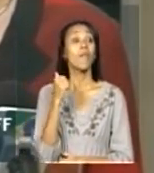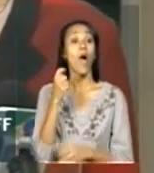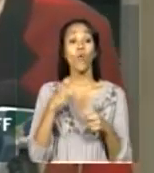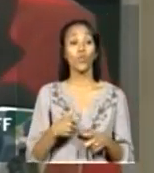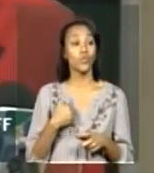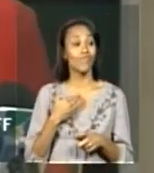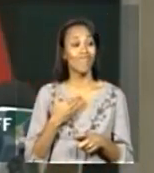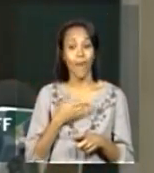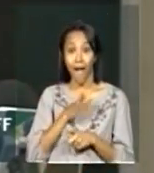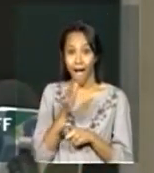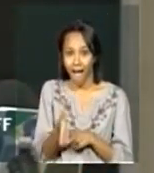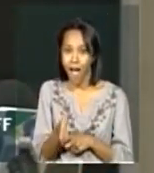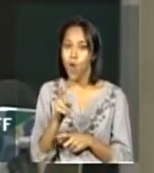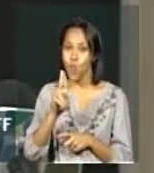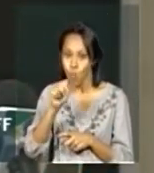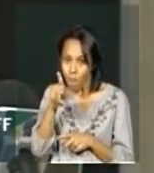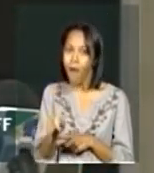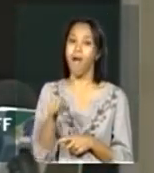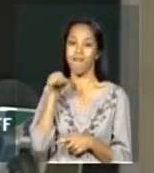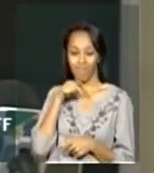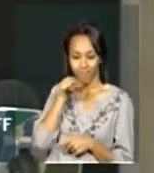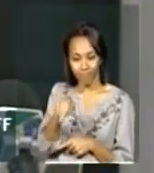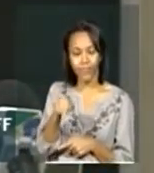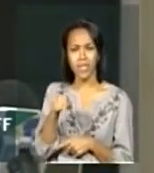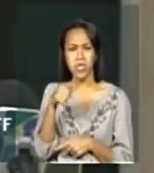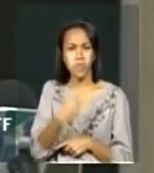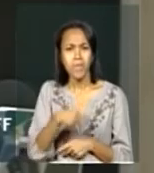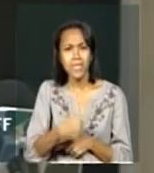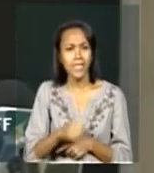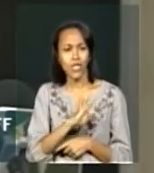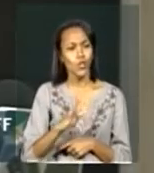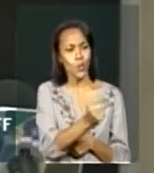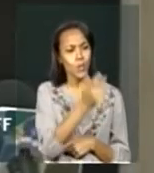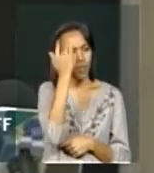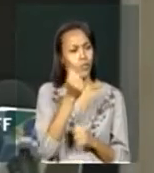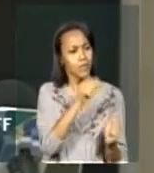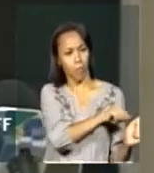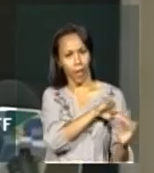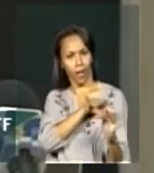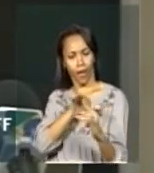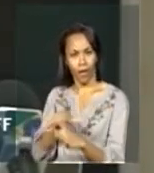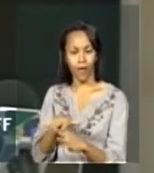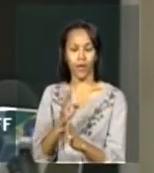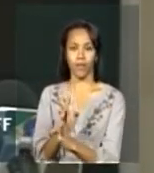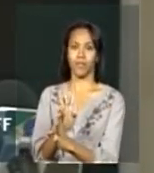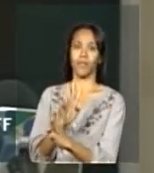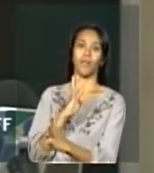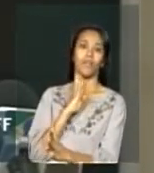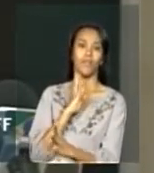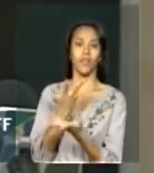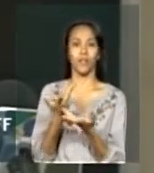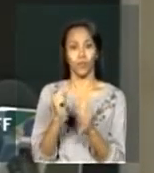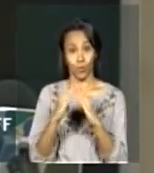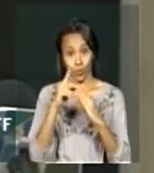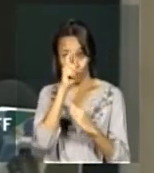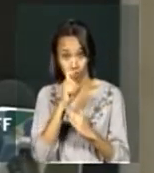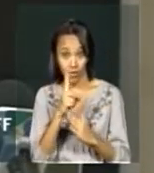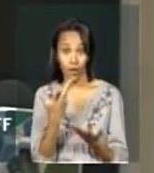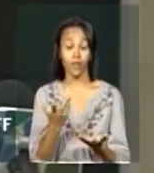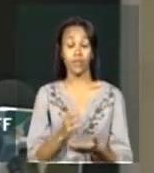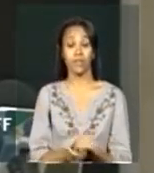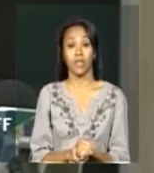ir. Não precisa necessariamente ir todo mundo pro hospital, porque aí você tem filas nos hospitais, você